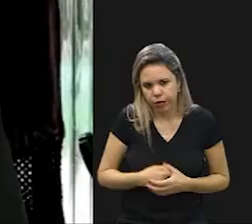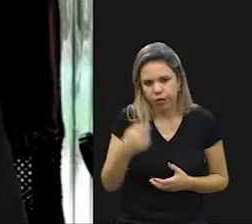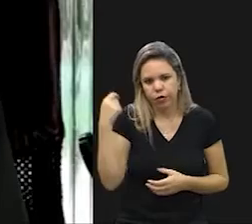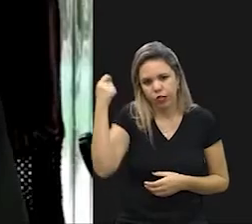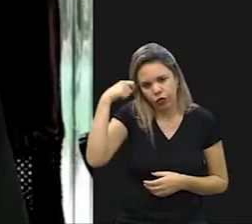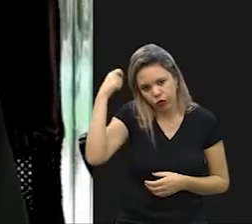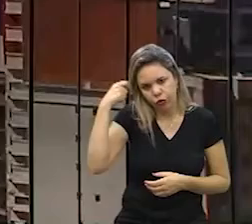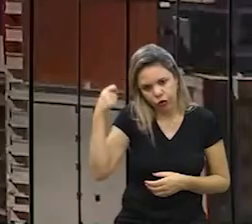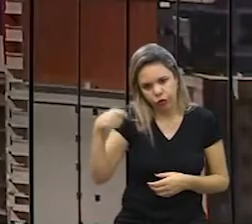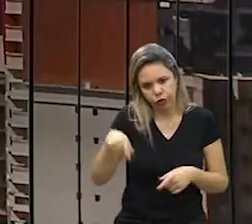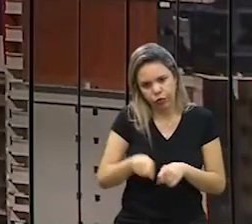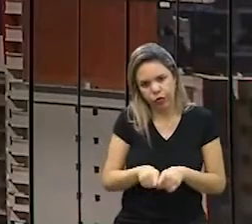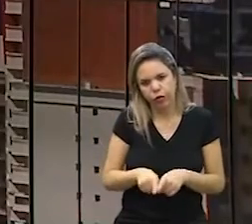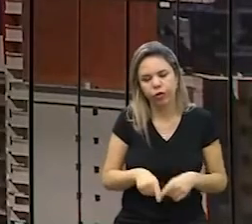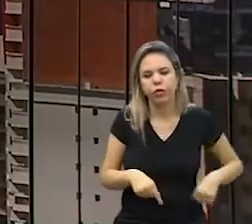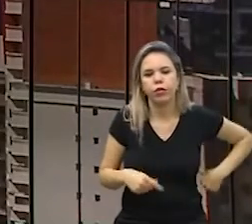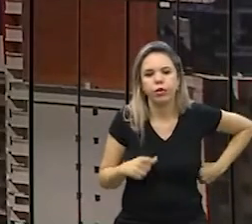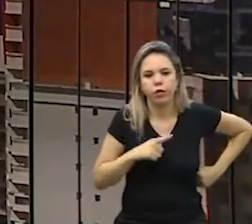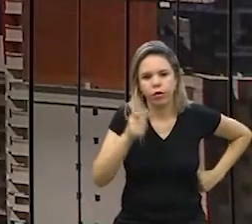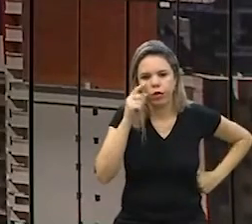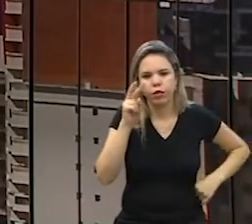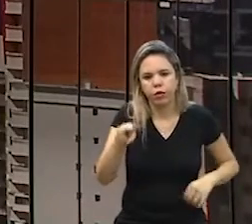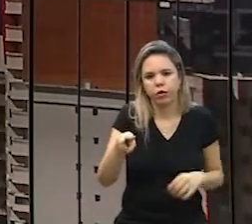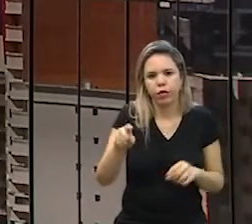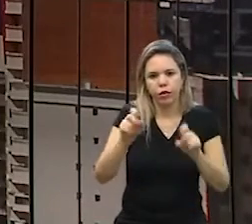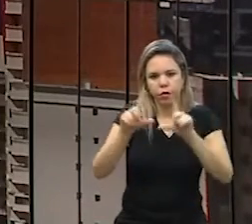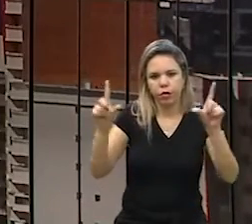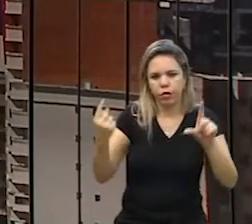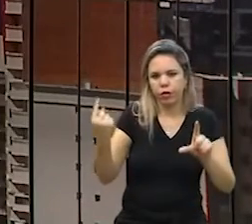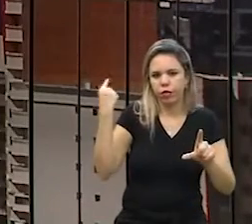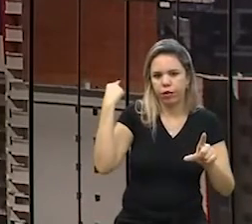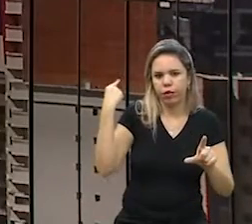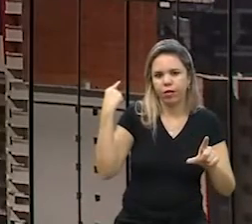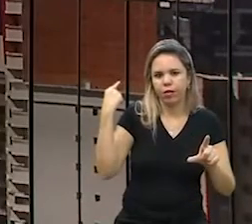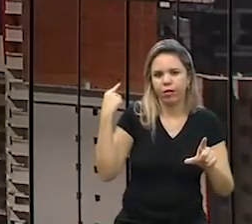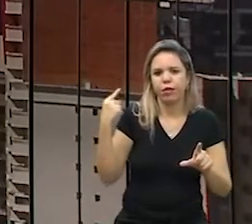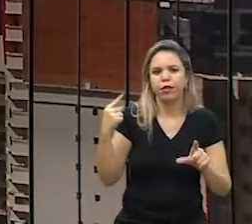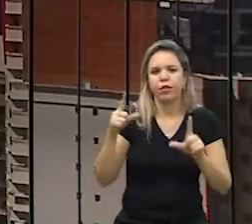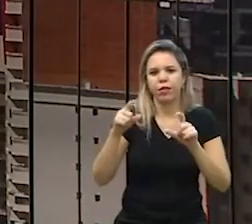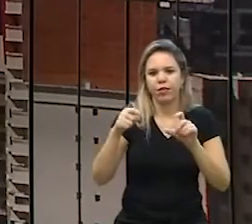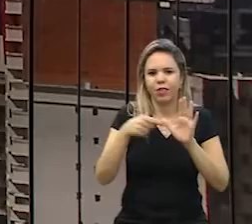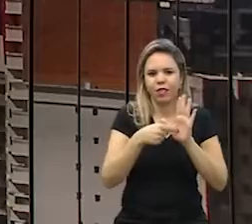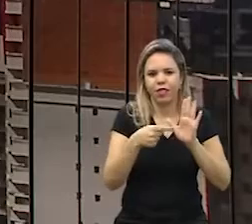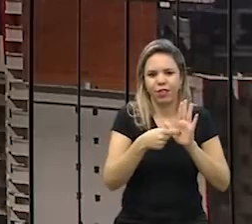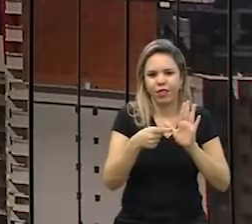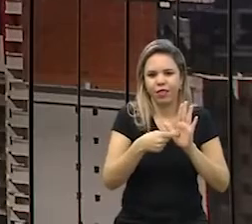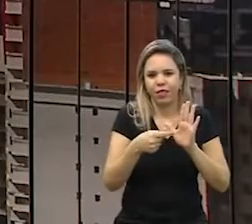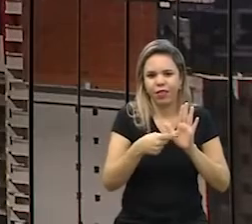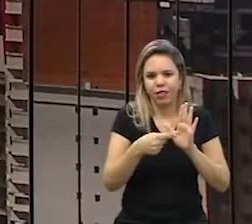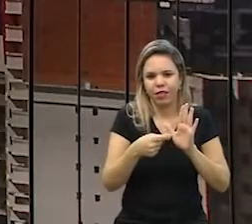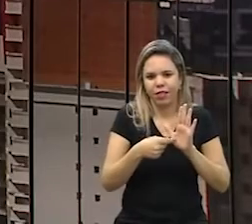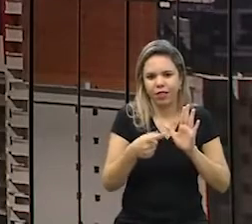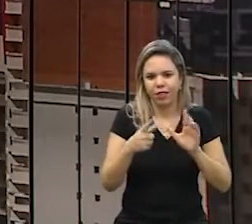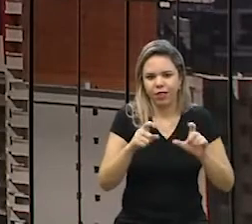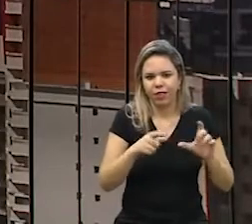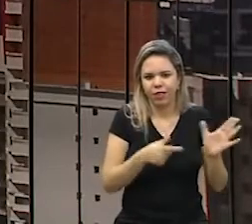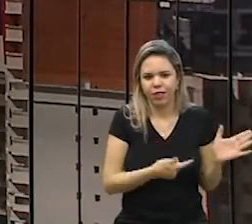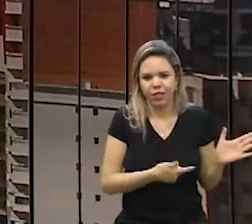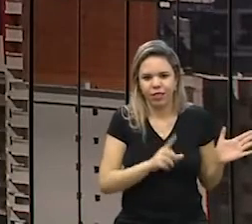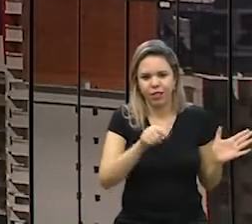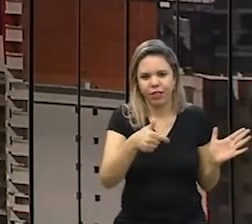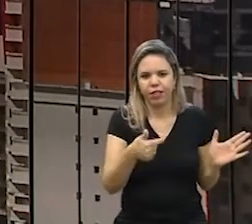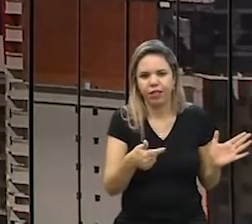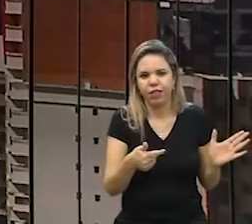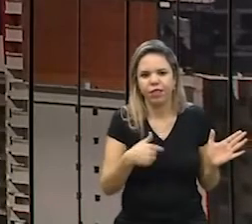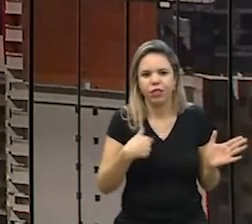artística. Inclusive, a gente está vendo ali no cantinho da tela do Vitor, a máquina dele está ali a postos, né? Porque daqui Sim. a